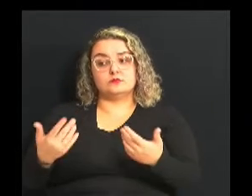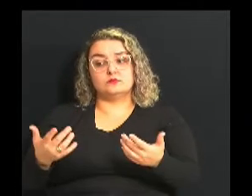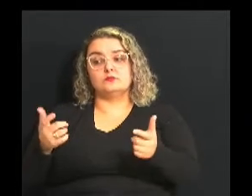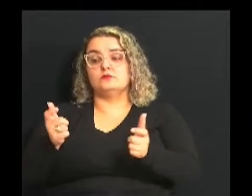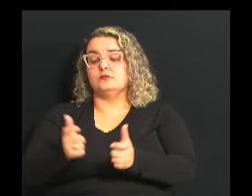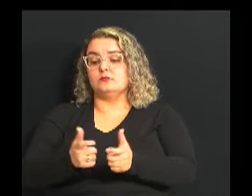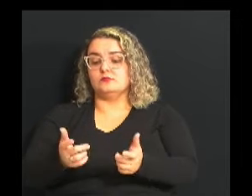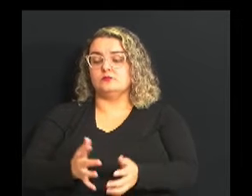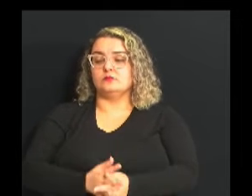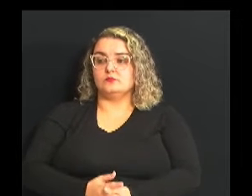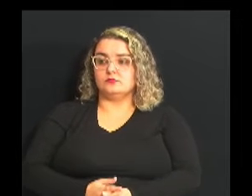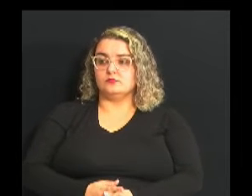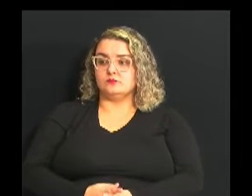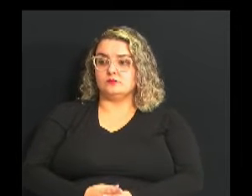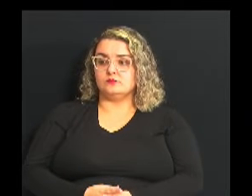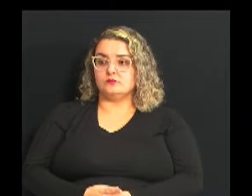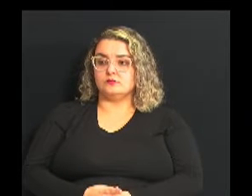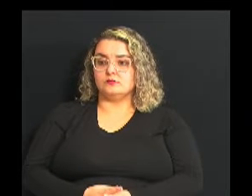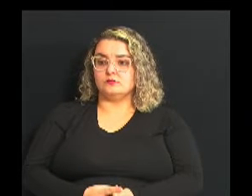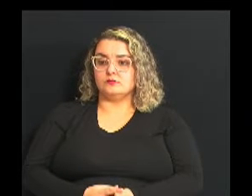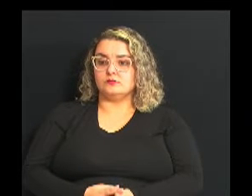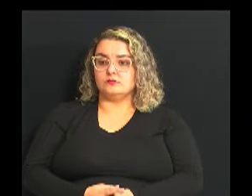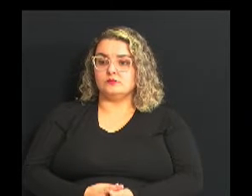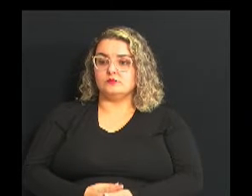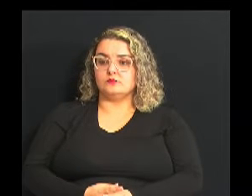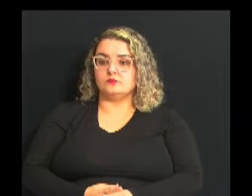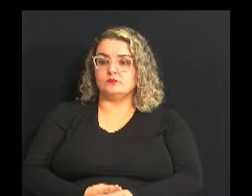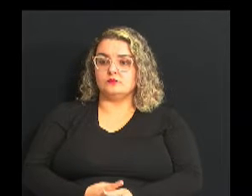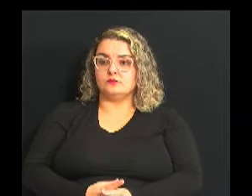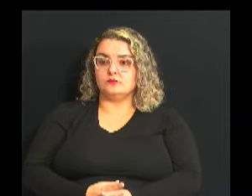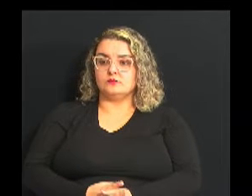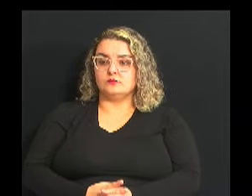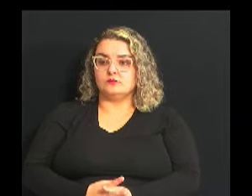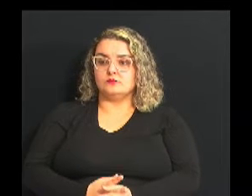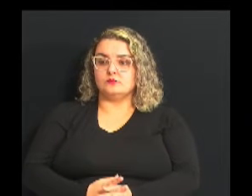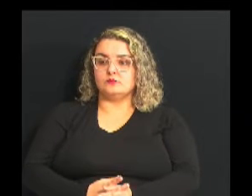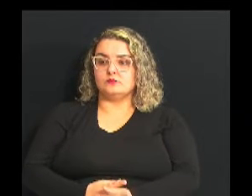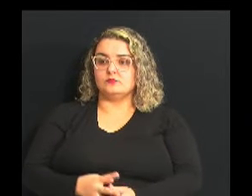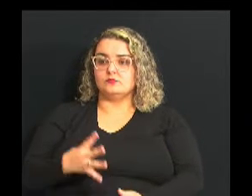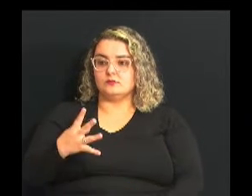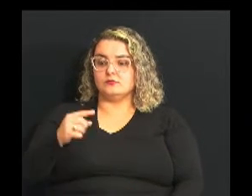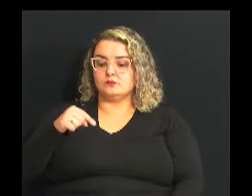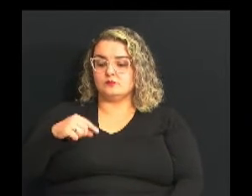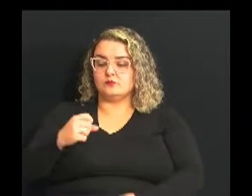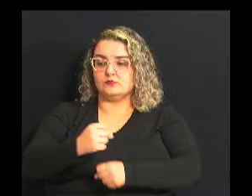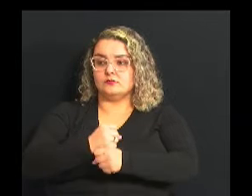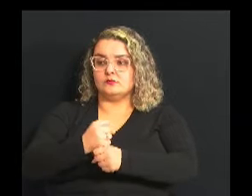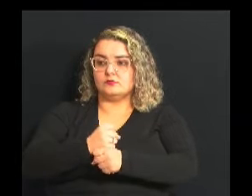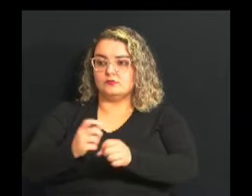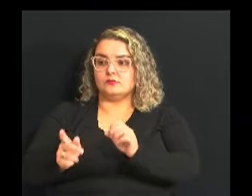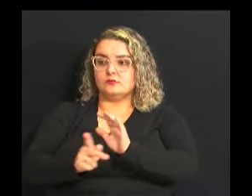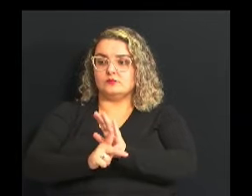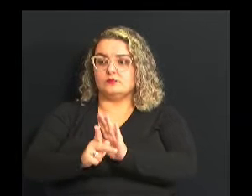Bem, como alguns aqui, o 4, por exemplo, né? Para este ano, os projetos